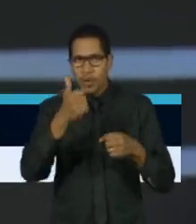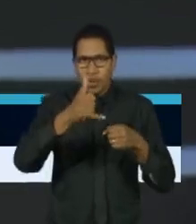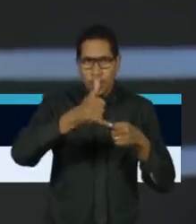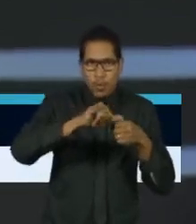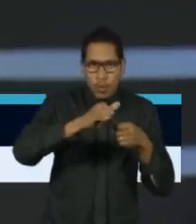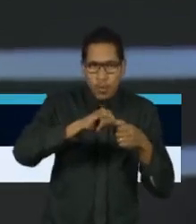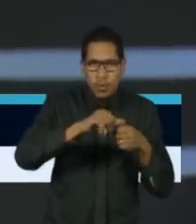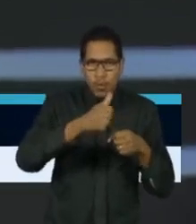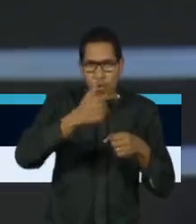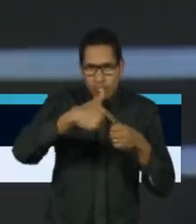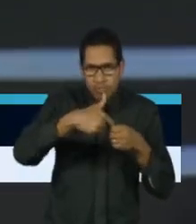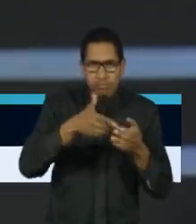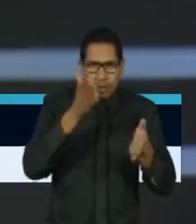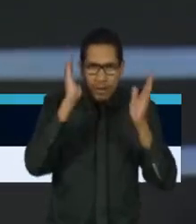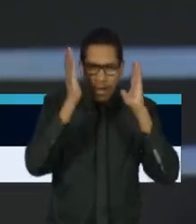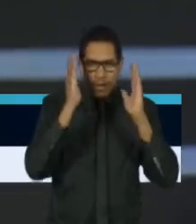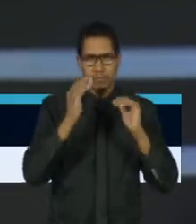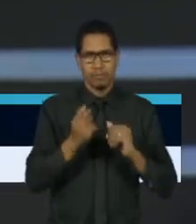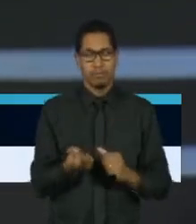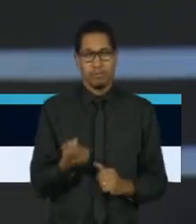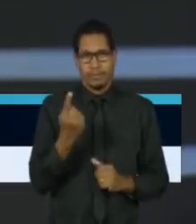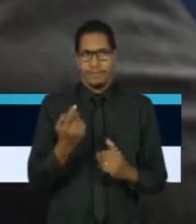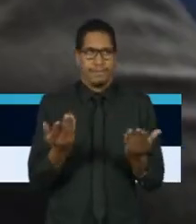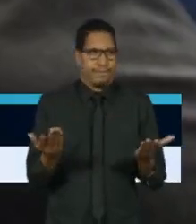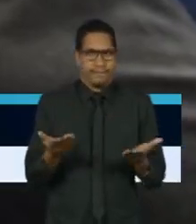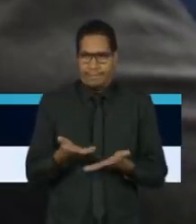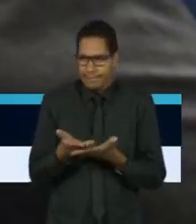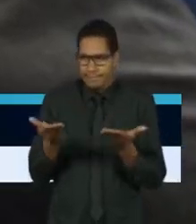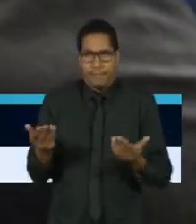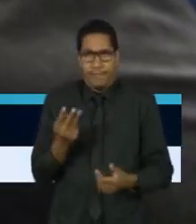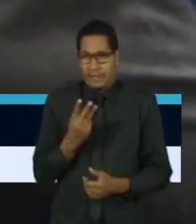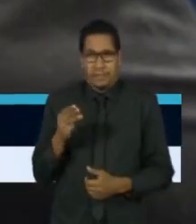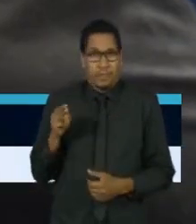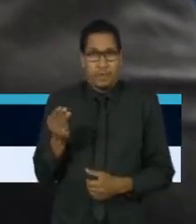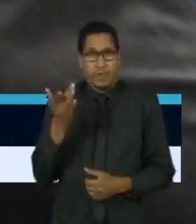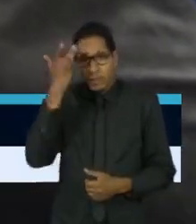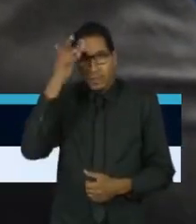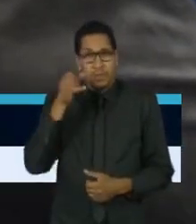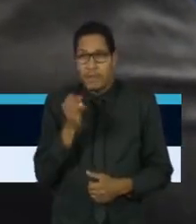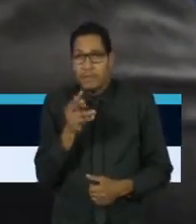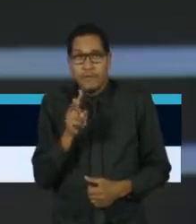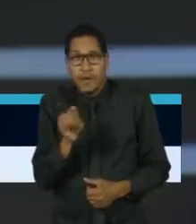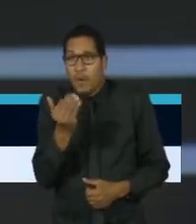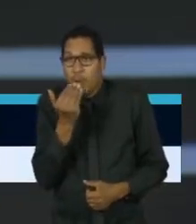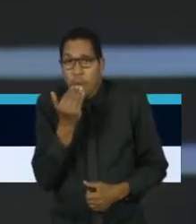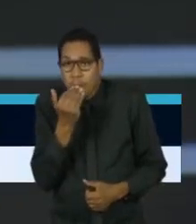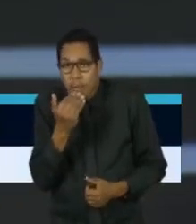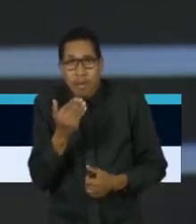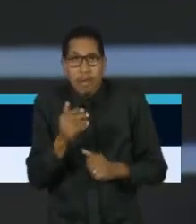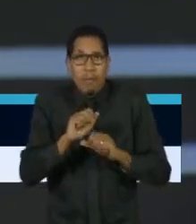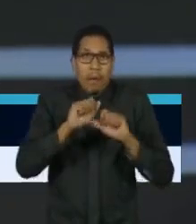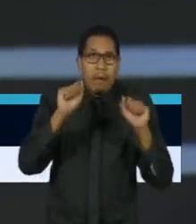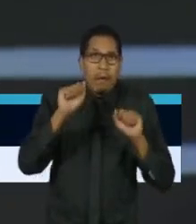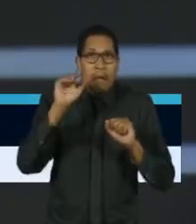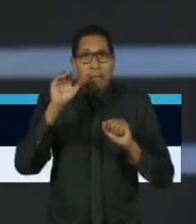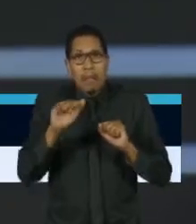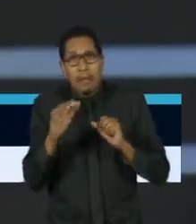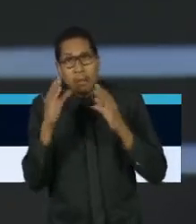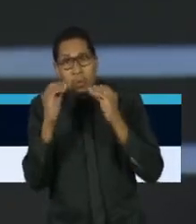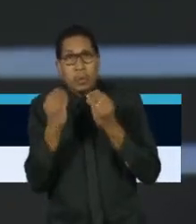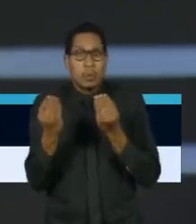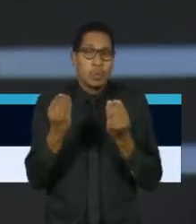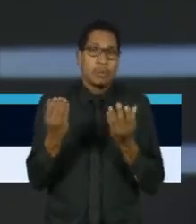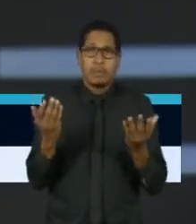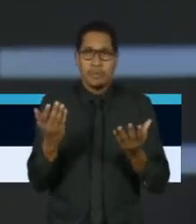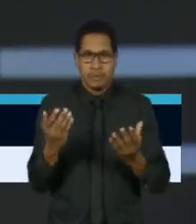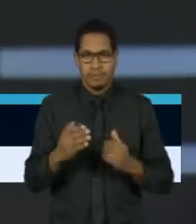passando fome, 120 milhões que têm segurança alimentar, você não sabe se vai comer. É uma derrota para todos nós. Não começou com